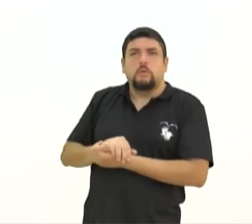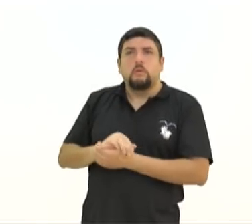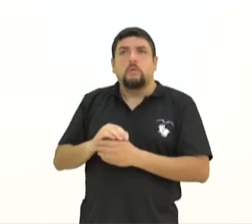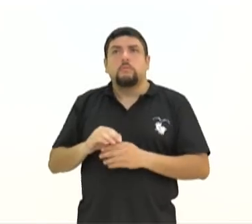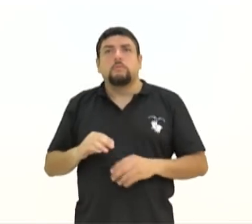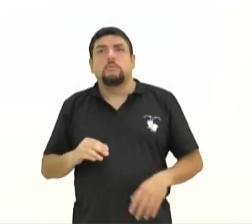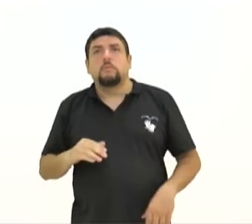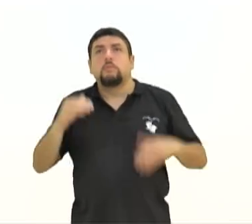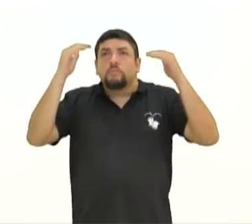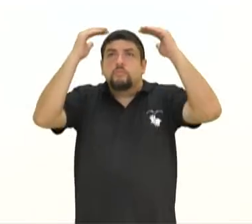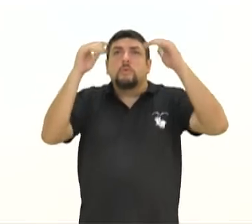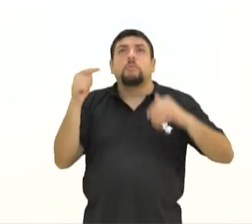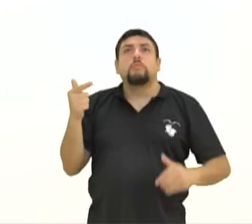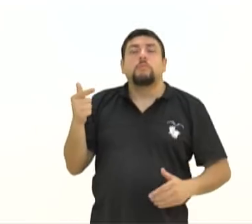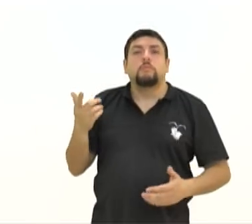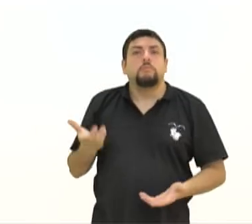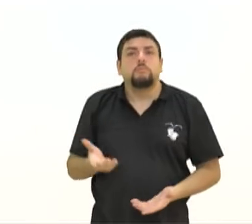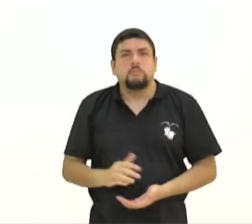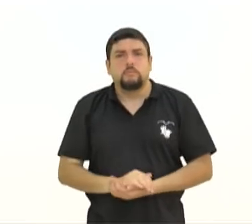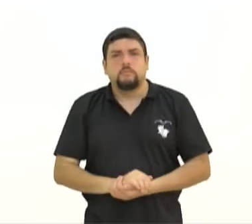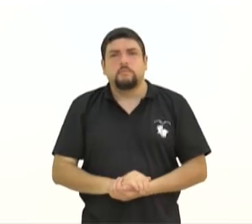de linguagem que nós temos aí?